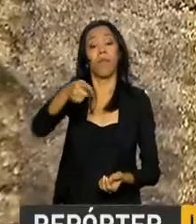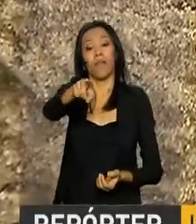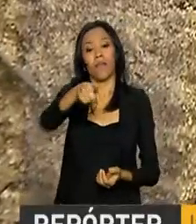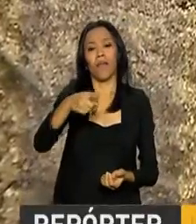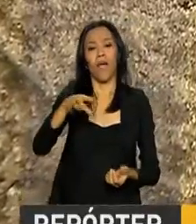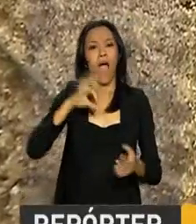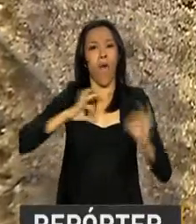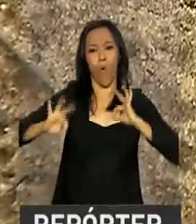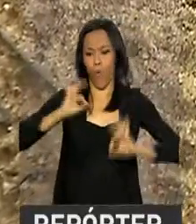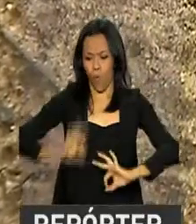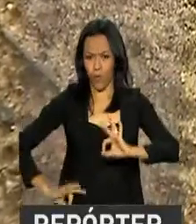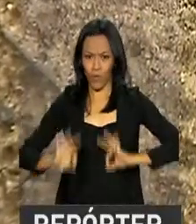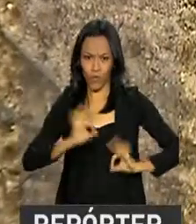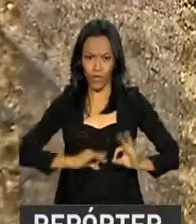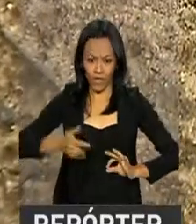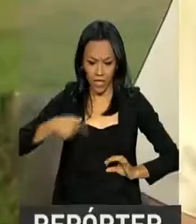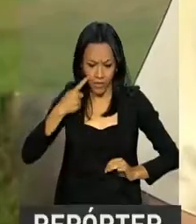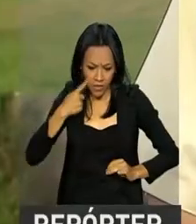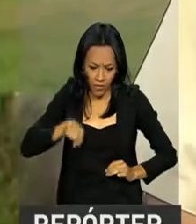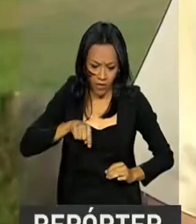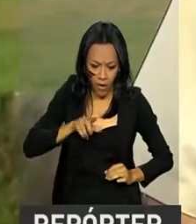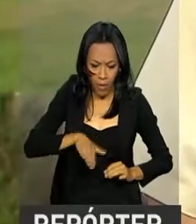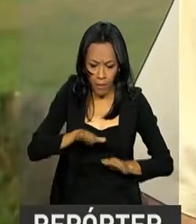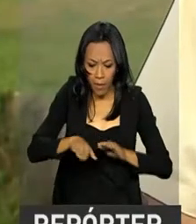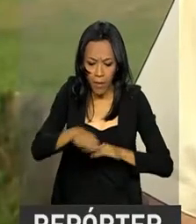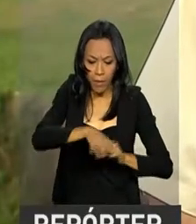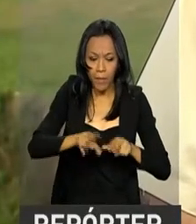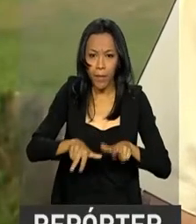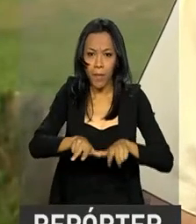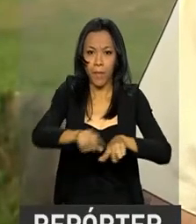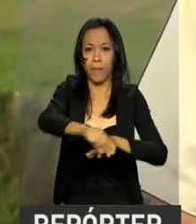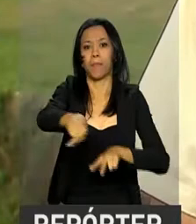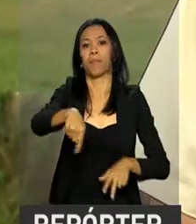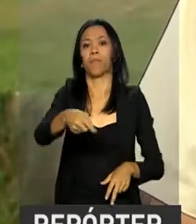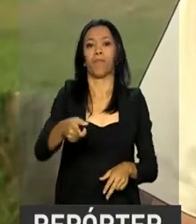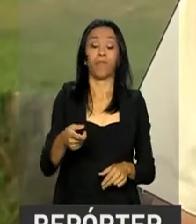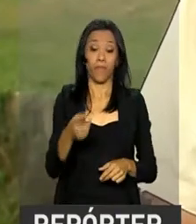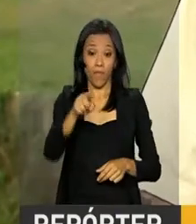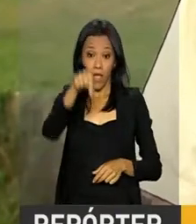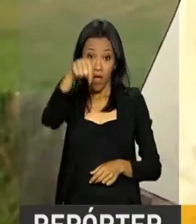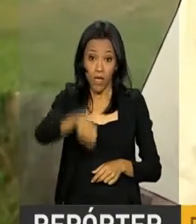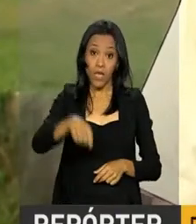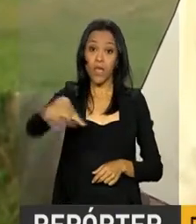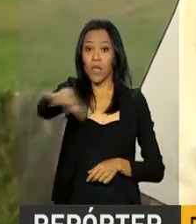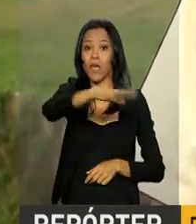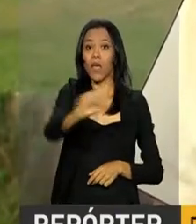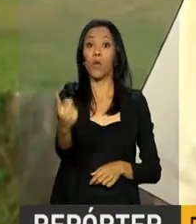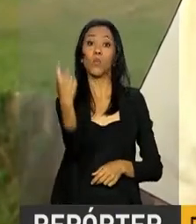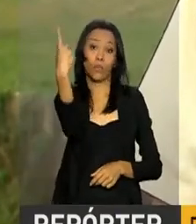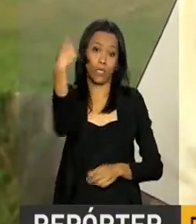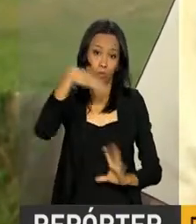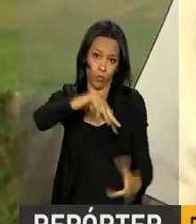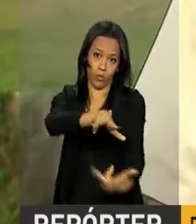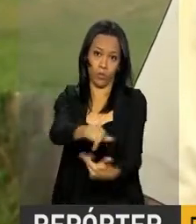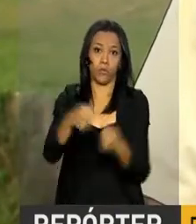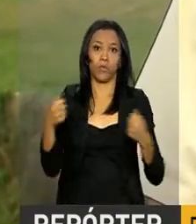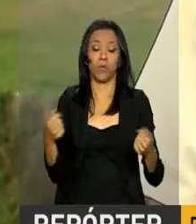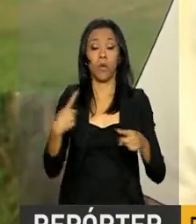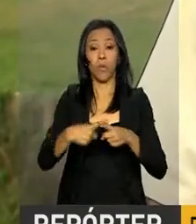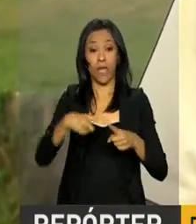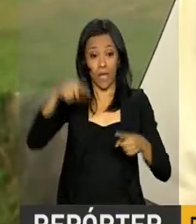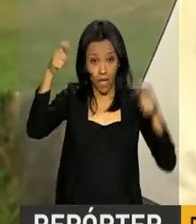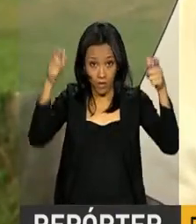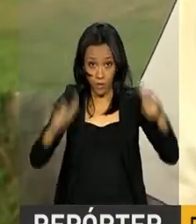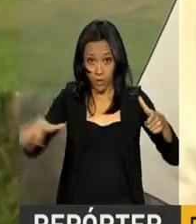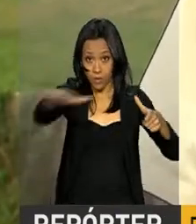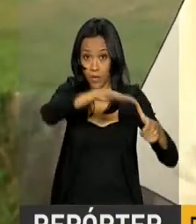seja só pelo rastro que deixa o pantanal é uma área única no brasil e no mundo porque o pantanal ele